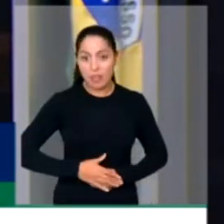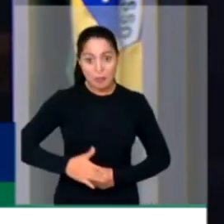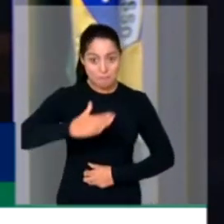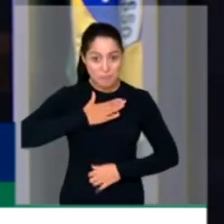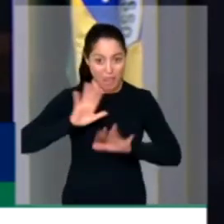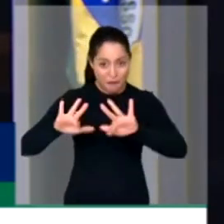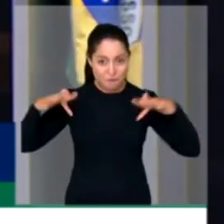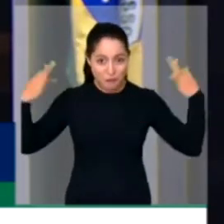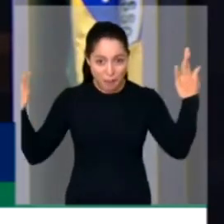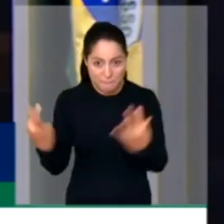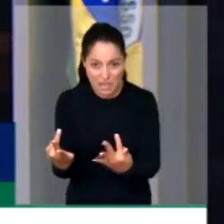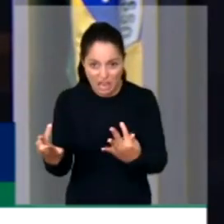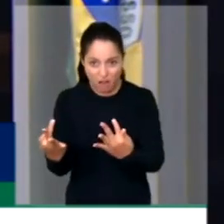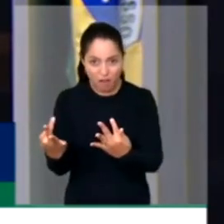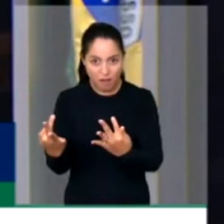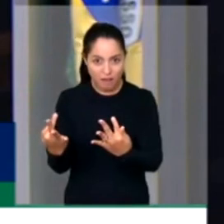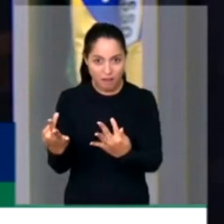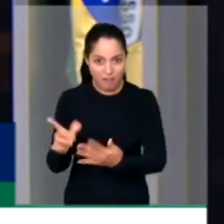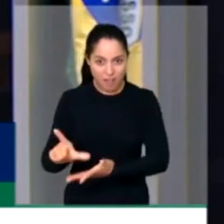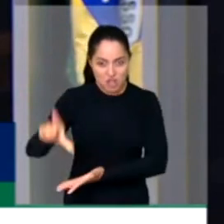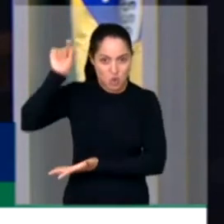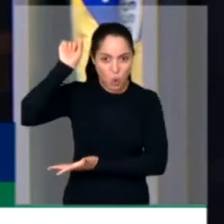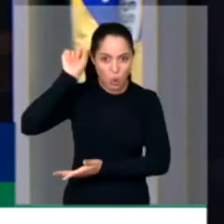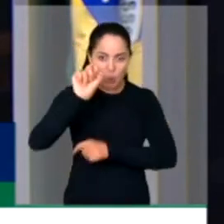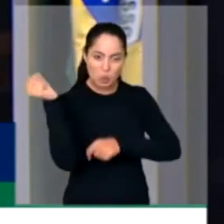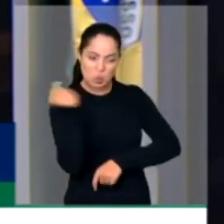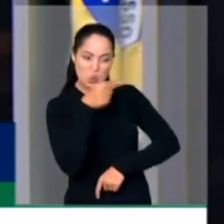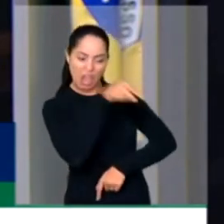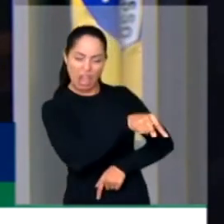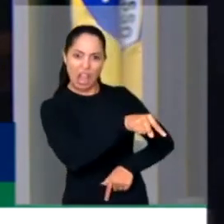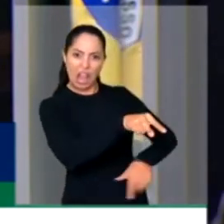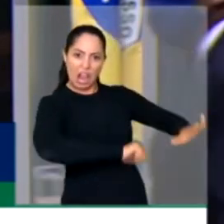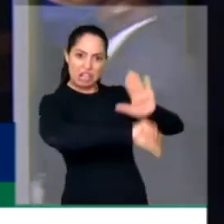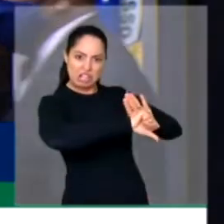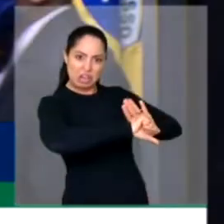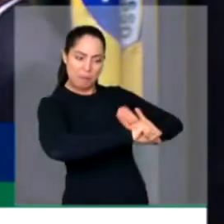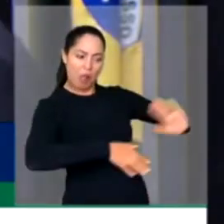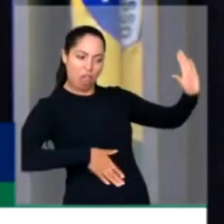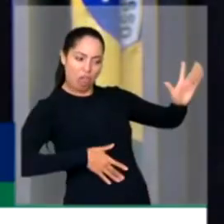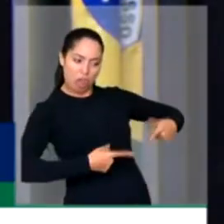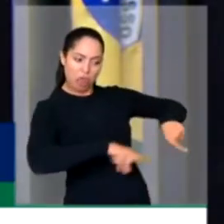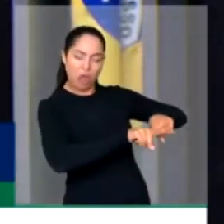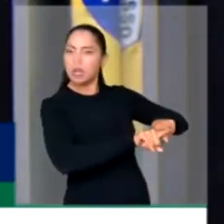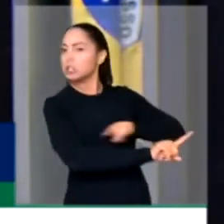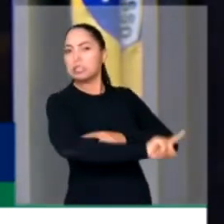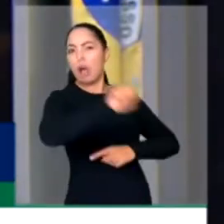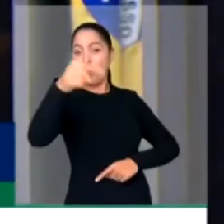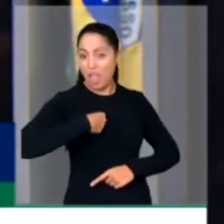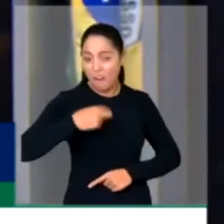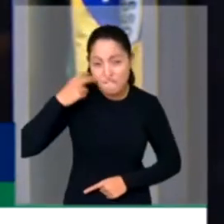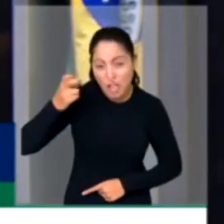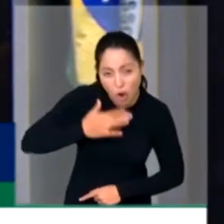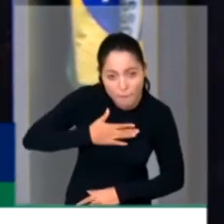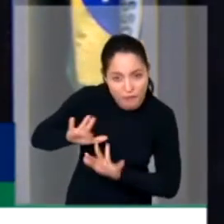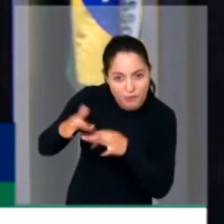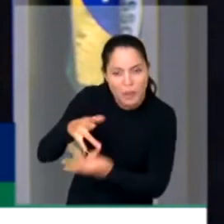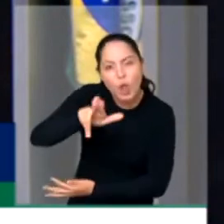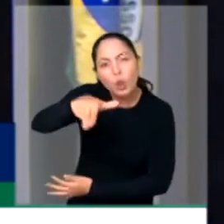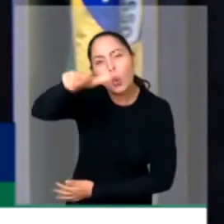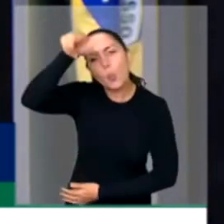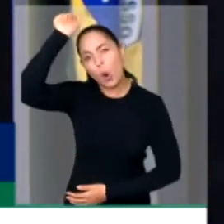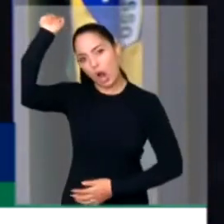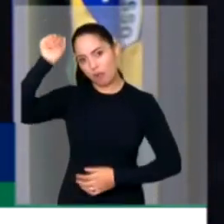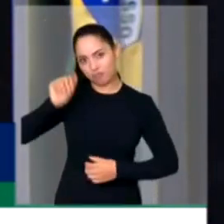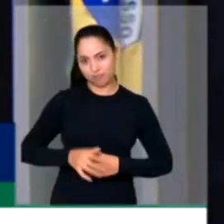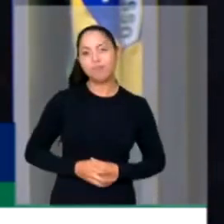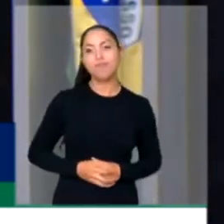família me associando a criminoso. Essa vergonha eu nunca vou dar para minha família. Se prepara, Jair